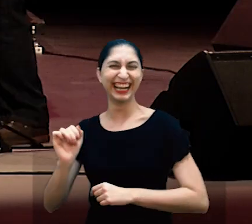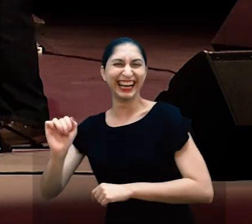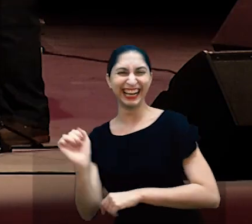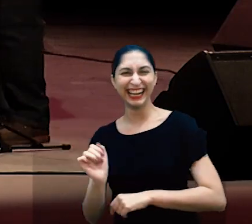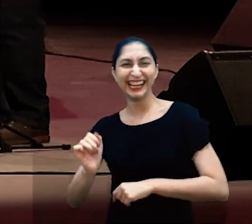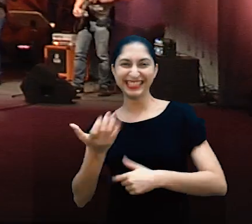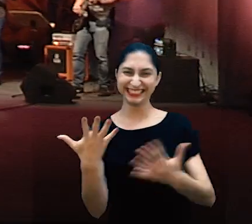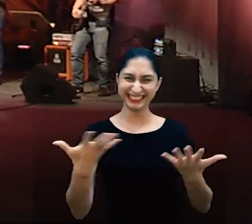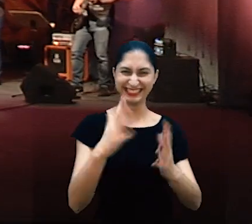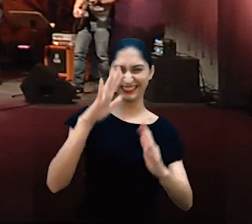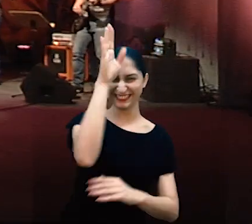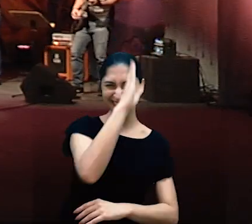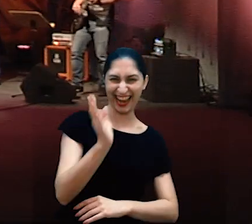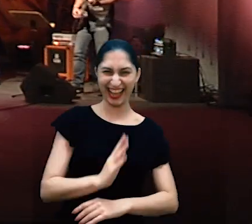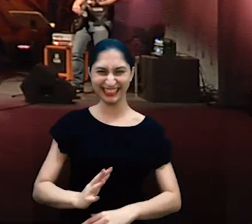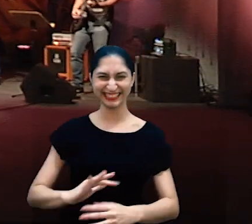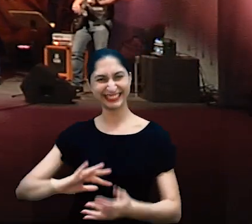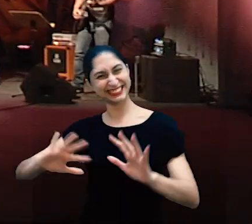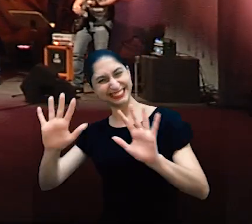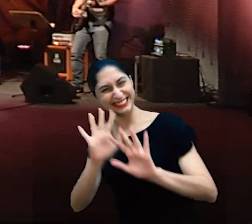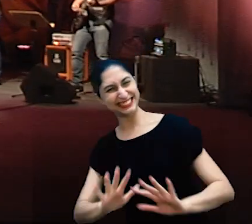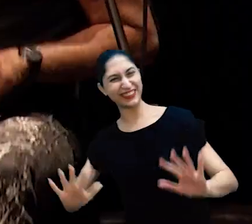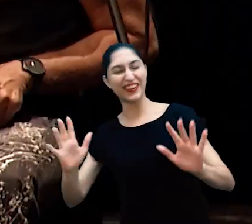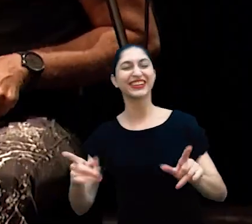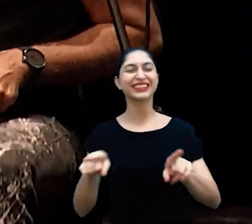Oh! Amo meu Brasil brasileiro, amo Minas Gerais.